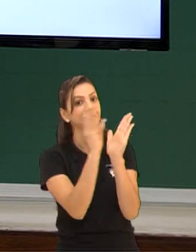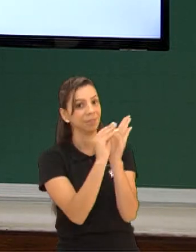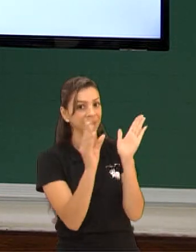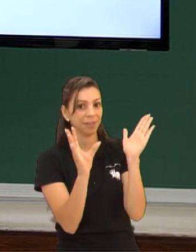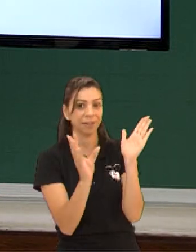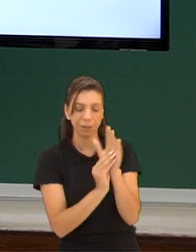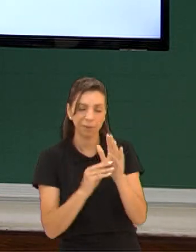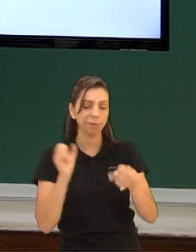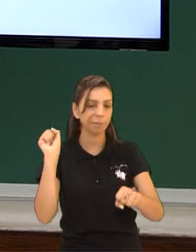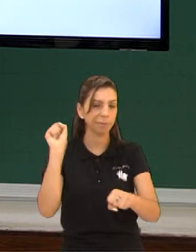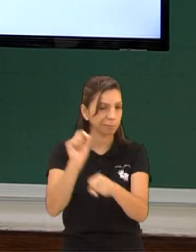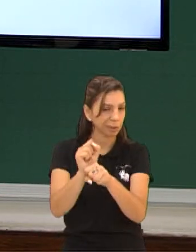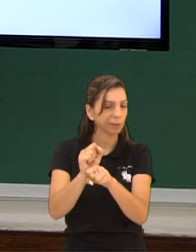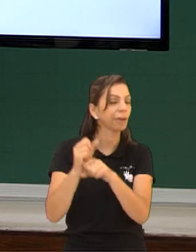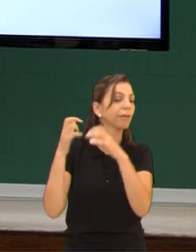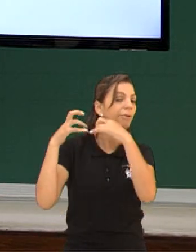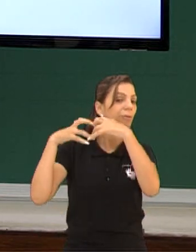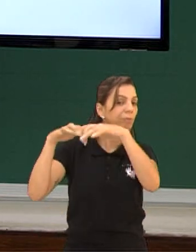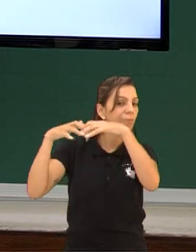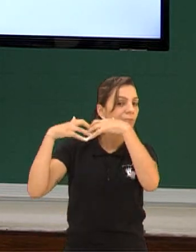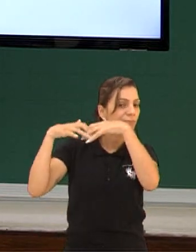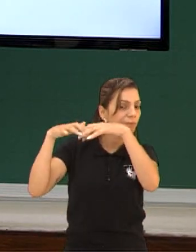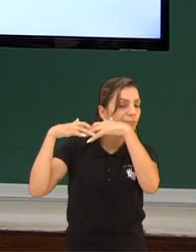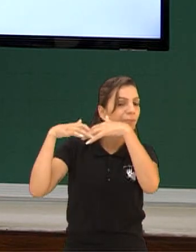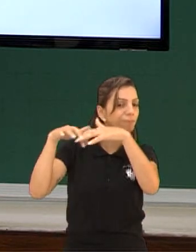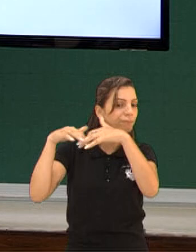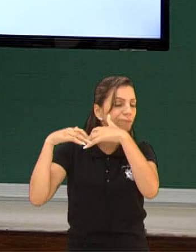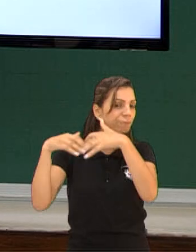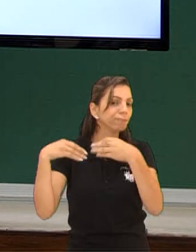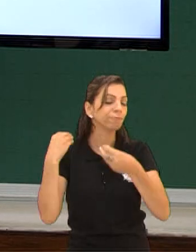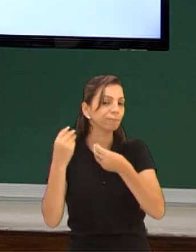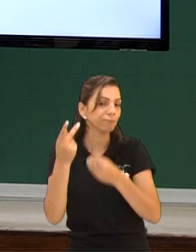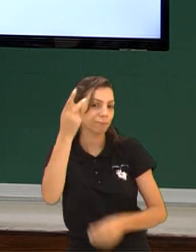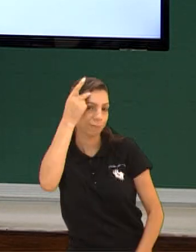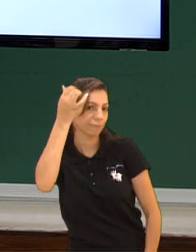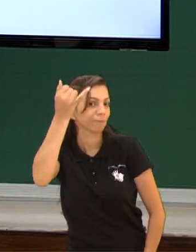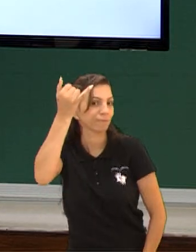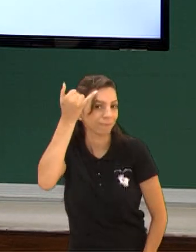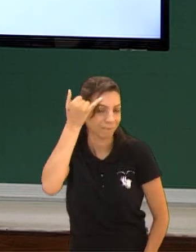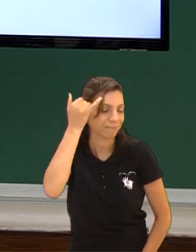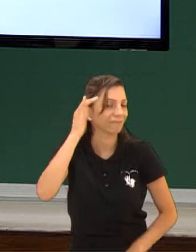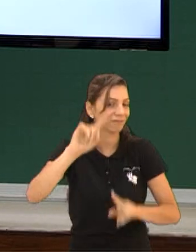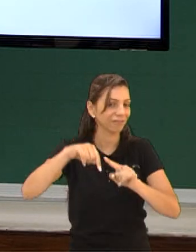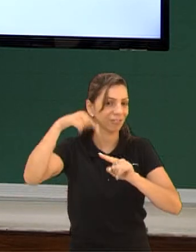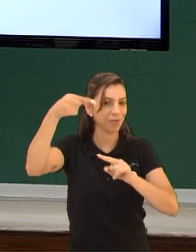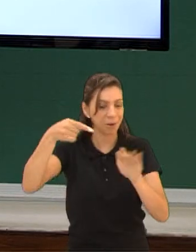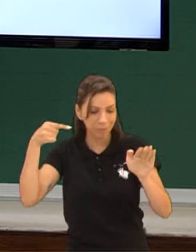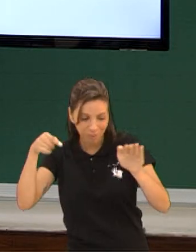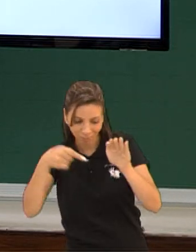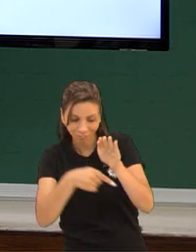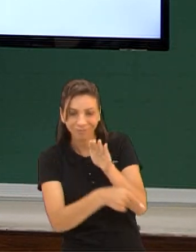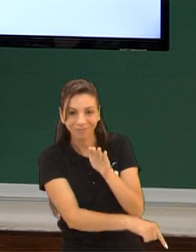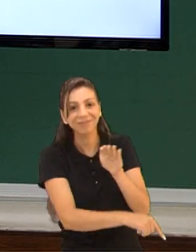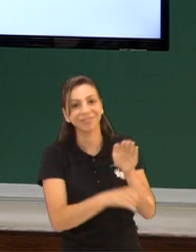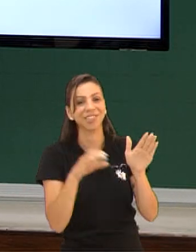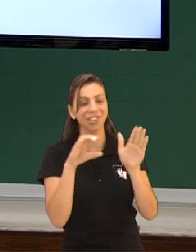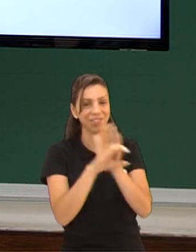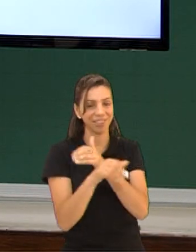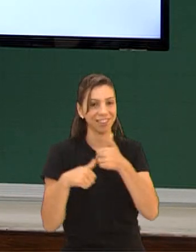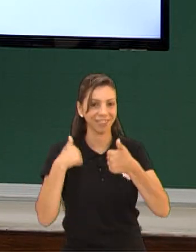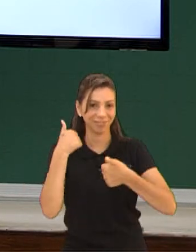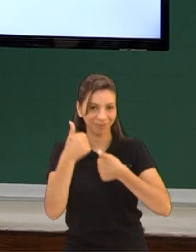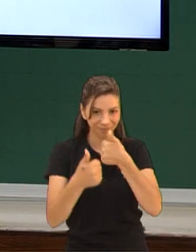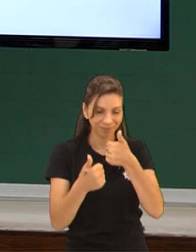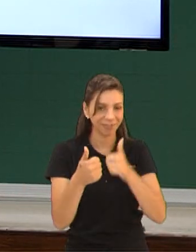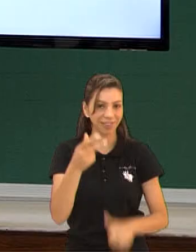vamos parar um pouquinho e refletir sobre uma questão para a gente decantar esses conhecimentos e a gente aprofundar ainda mais essas reflexões